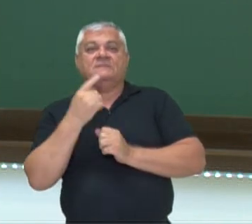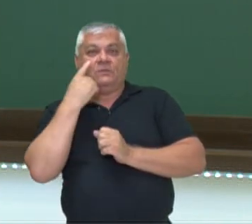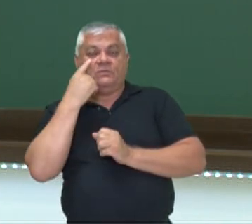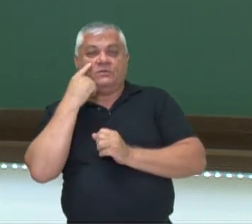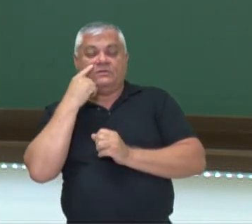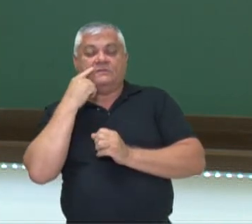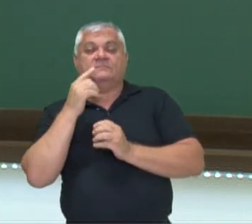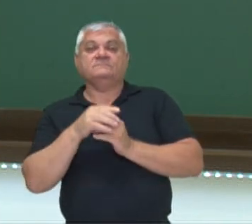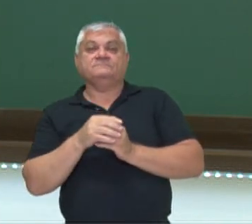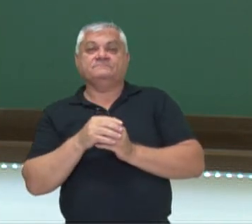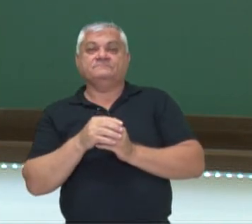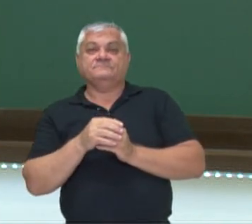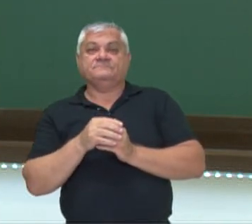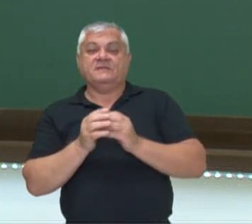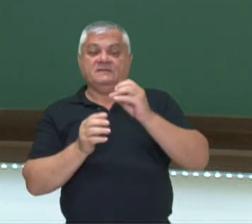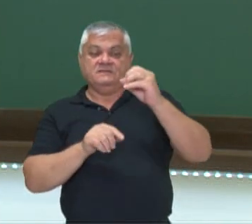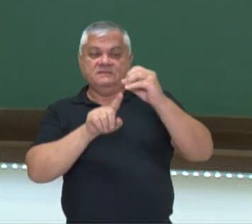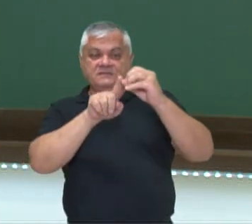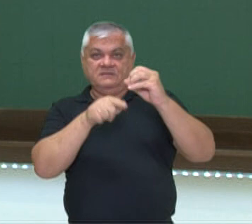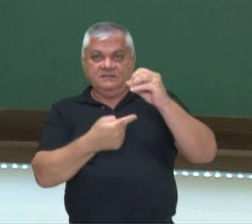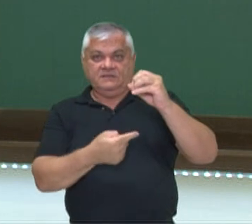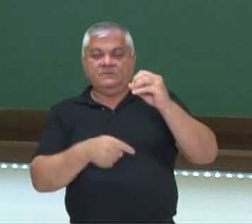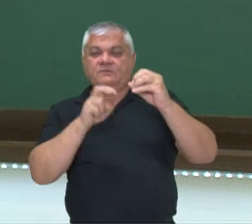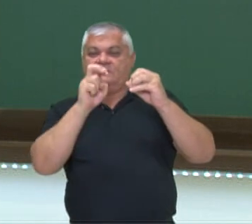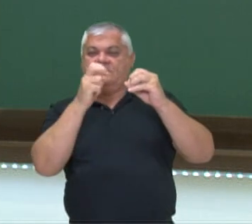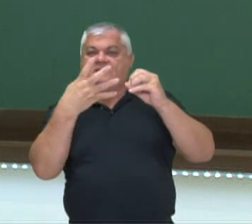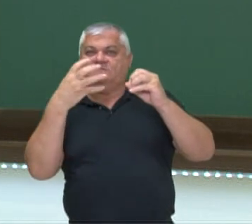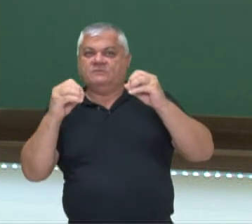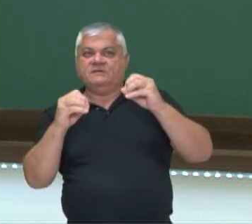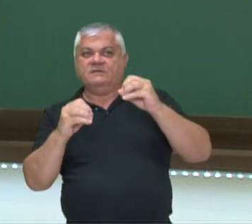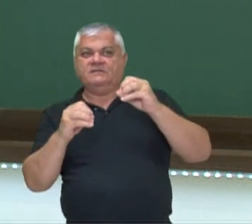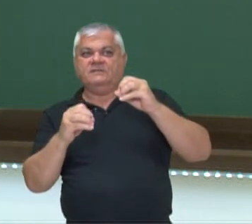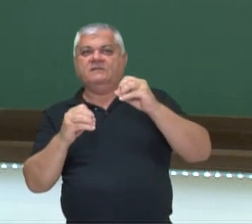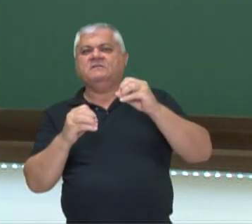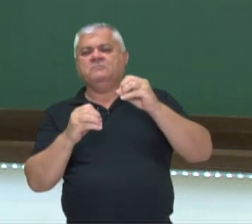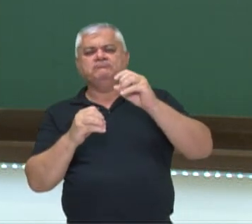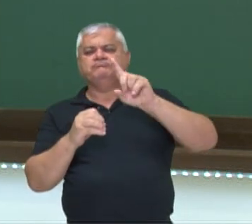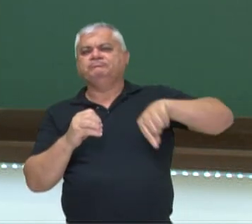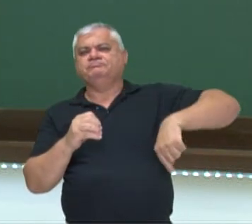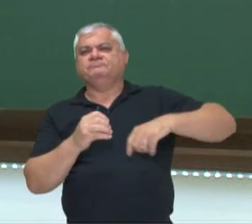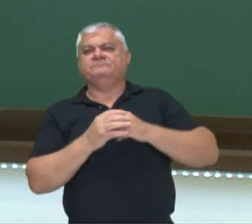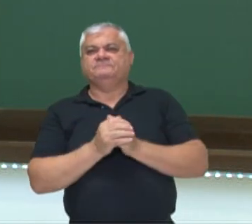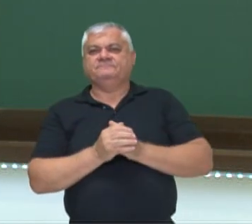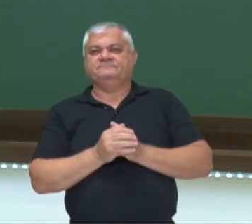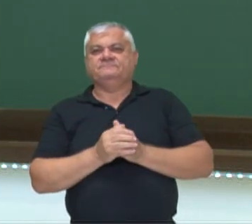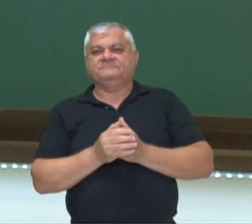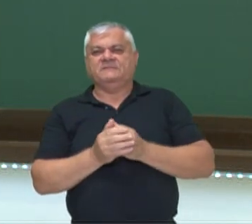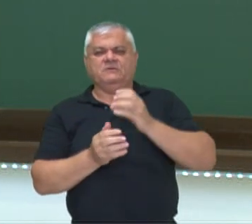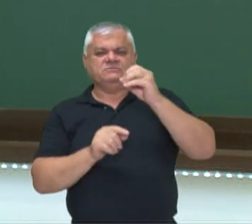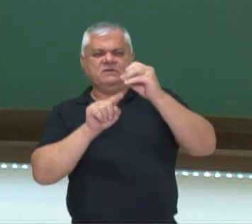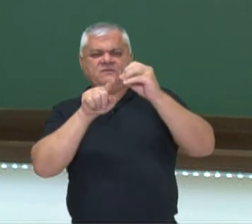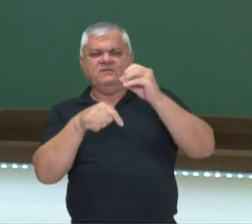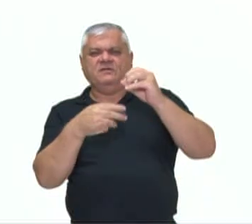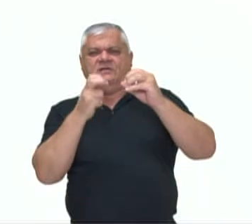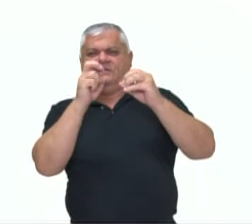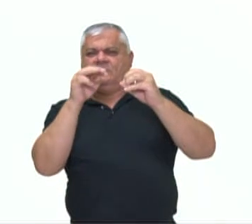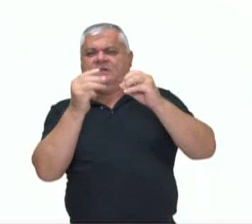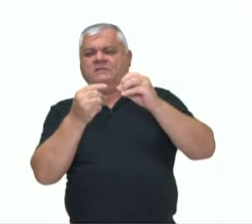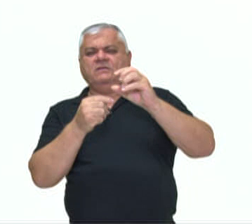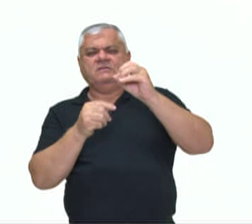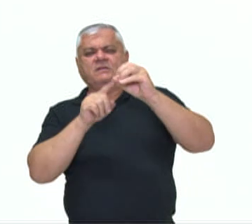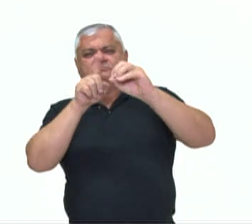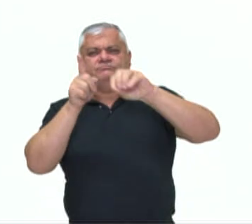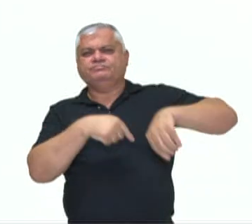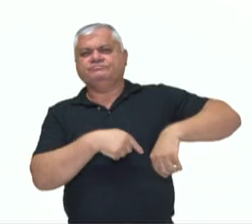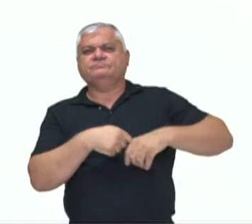esquerda para a direita, como o zero é a última casa, eu não preciso escrever. Por isso que deu 0,540, mas eu digo que dá